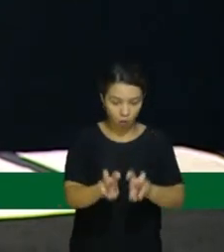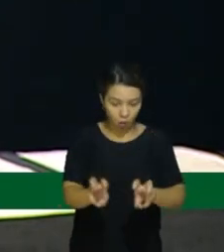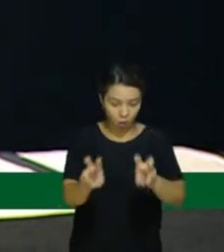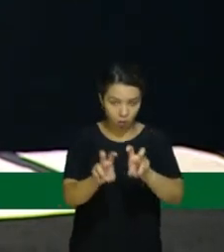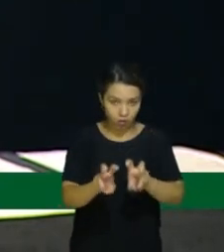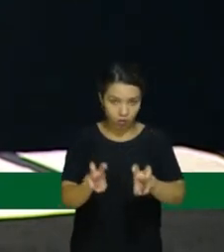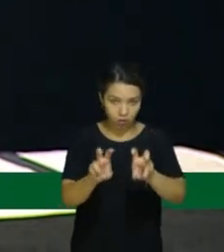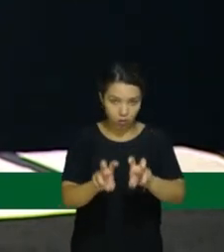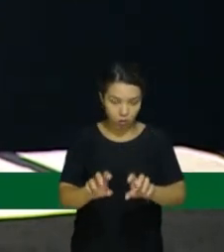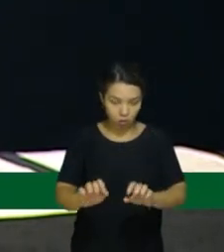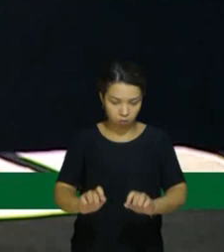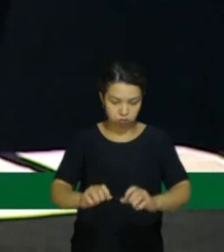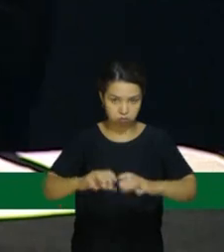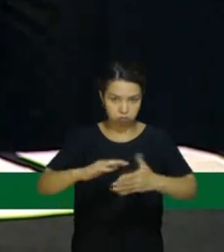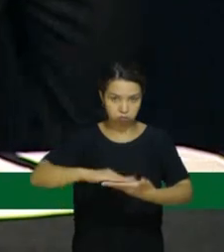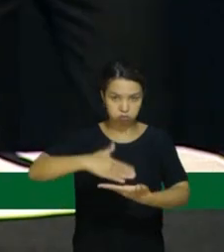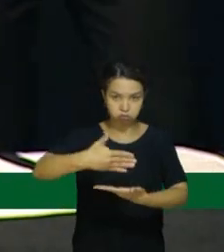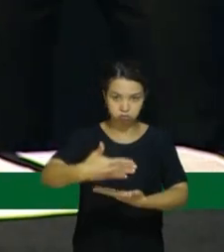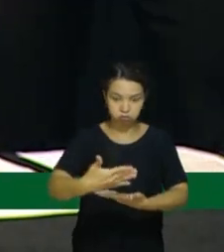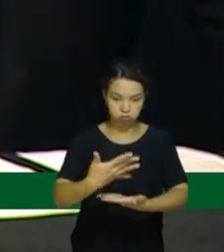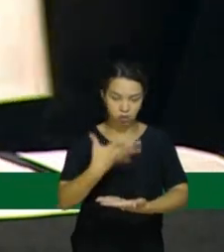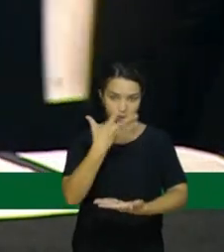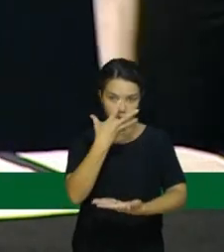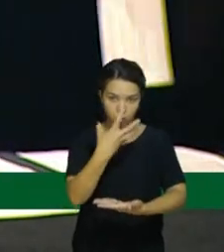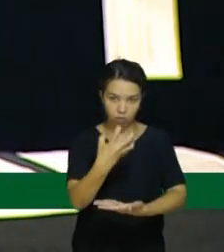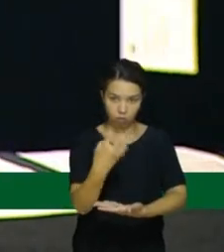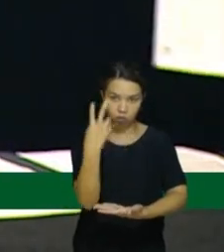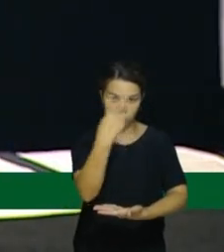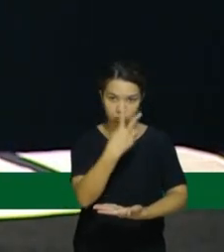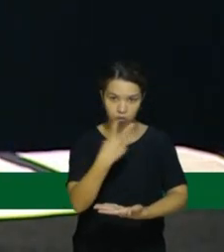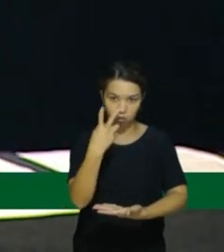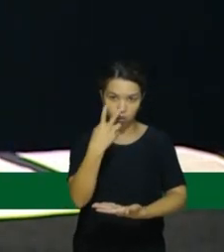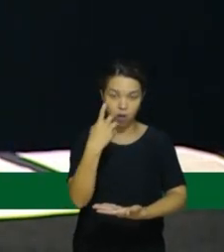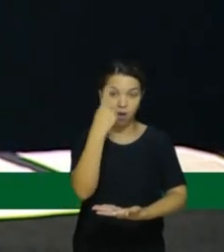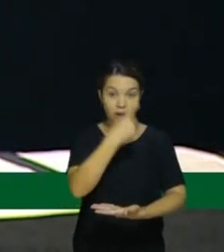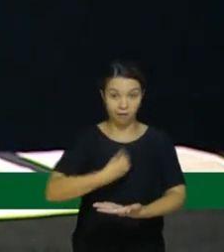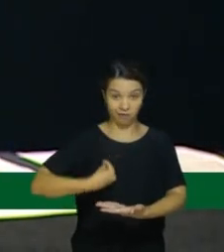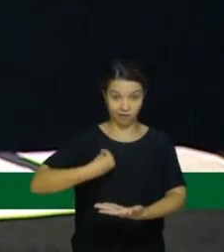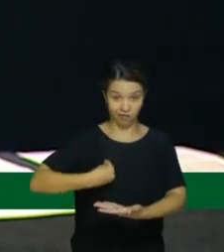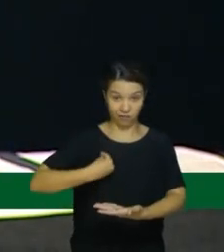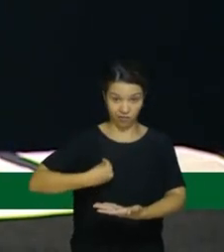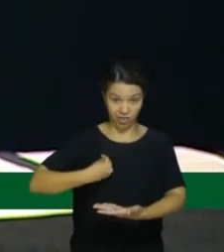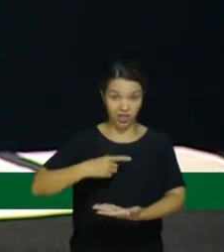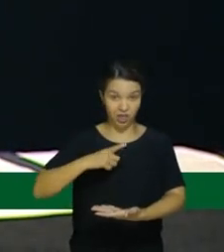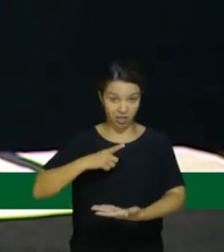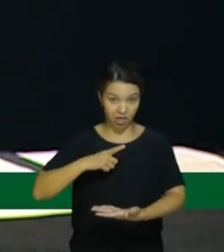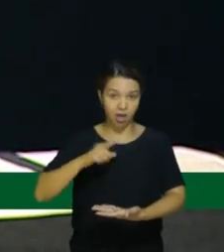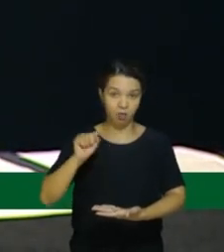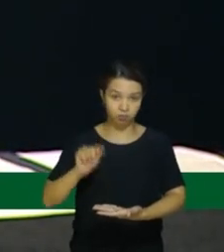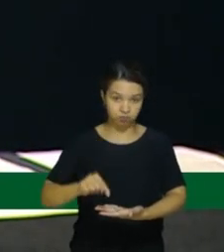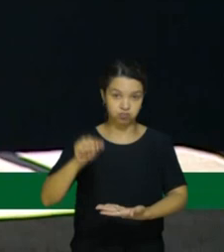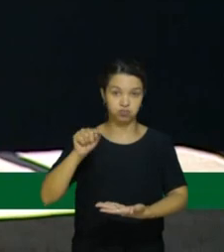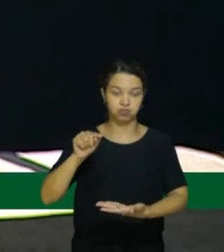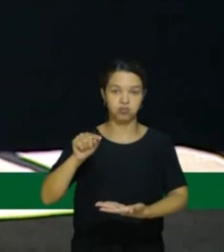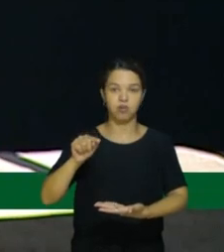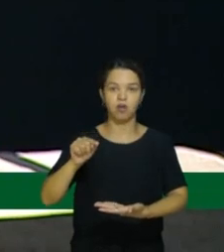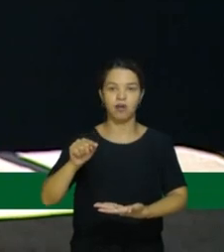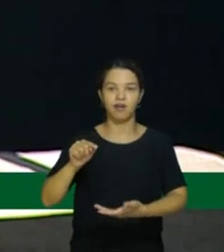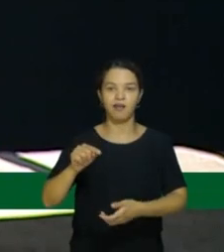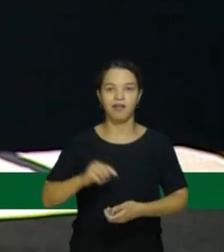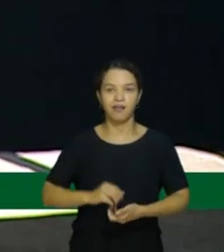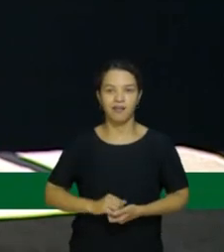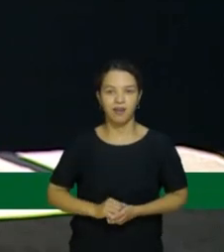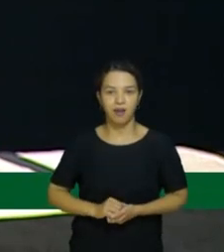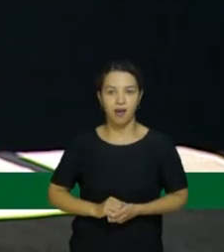Imagem e a sua presença é registrada e a sessão ela só dá início a partir do momento que nós temos 21